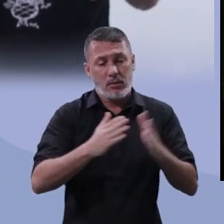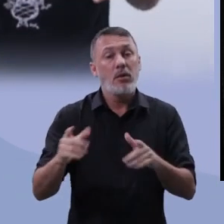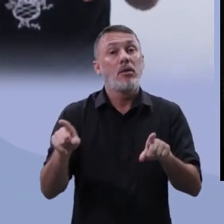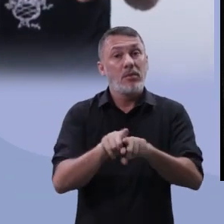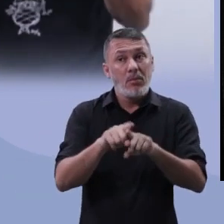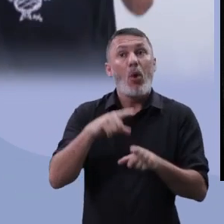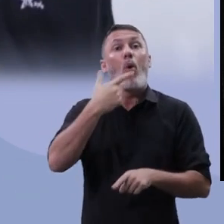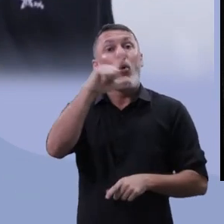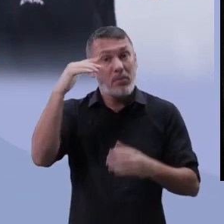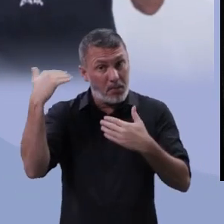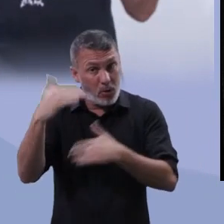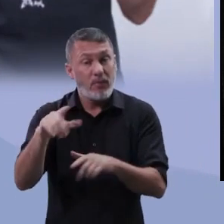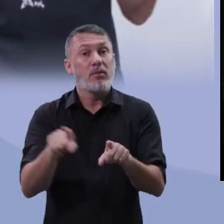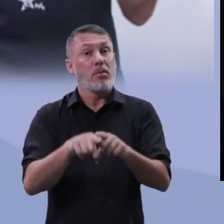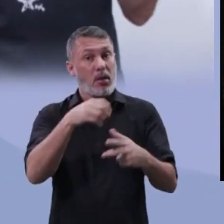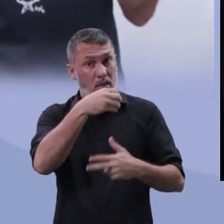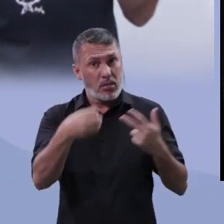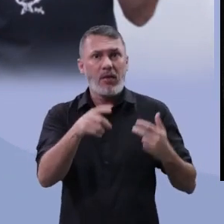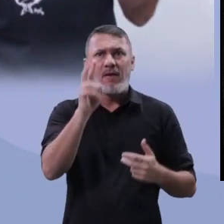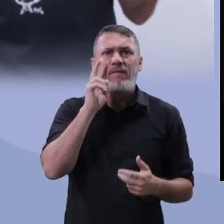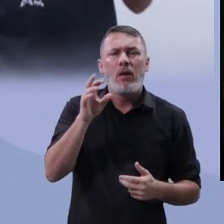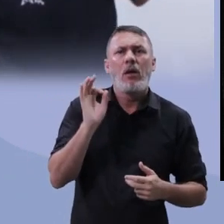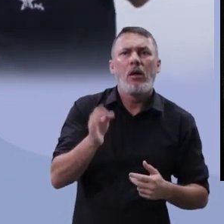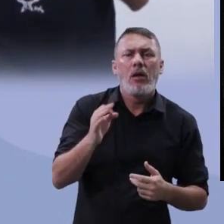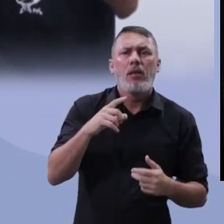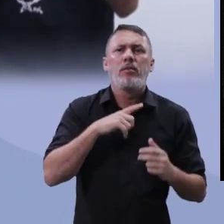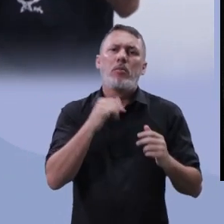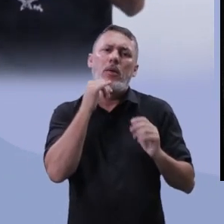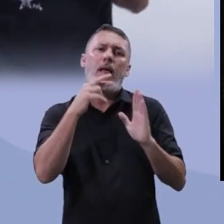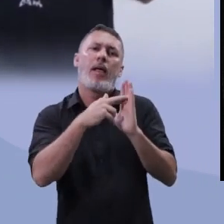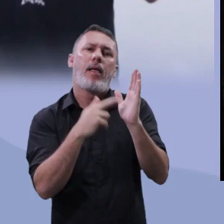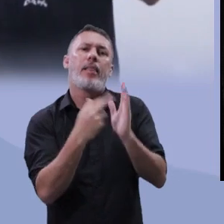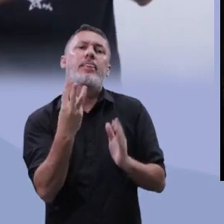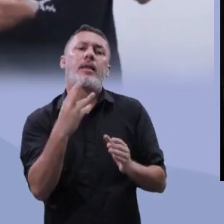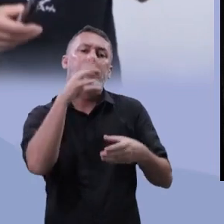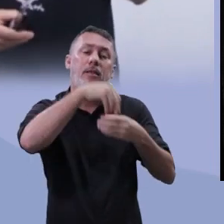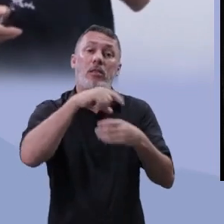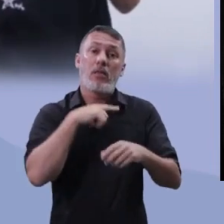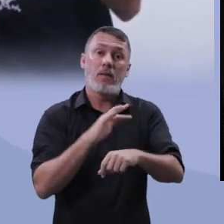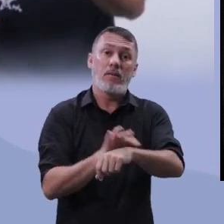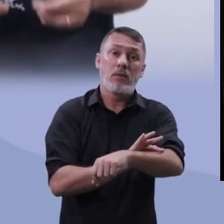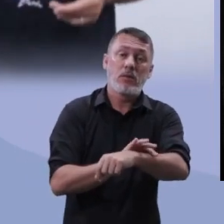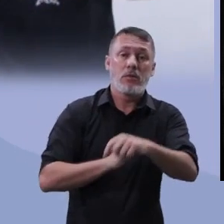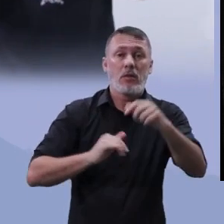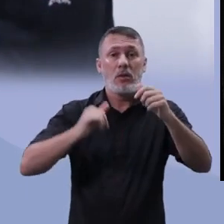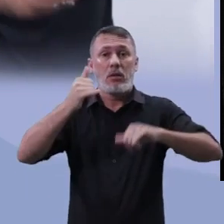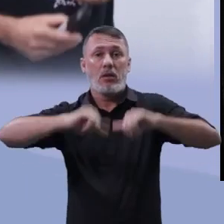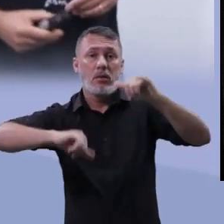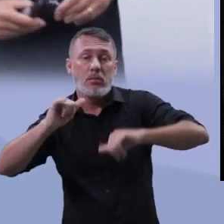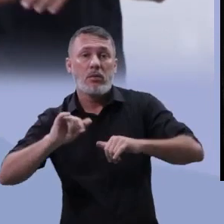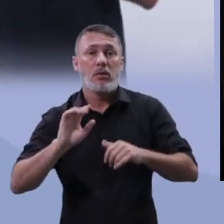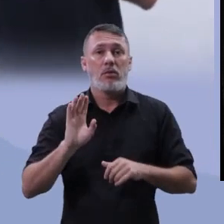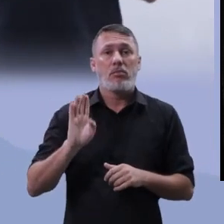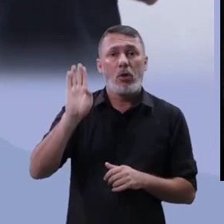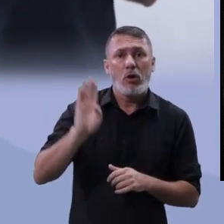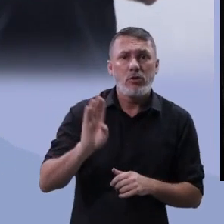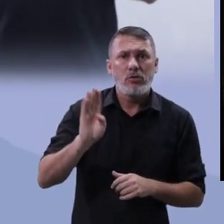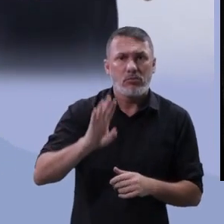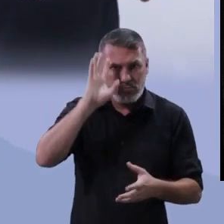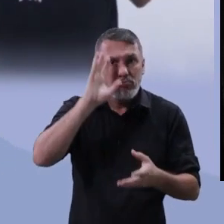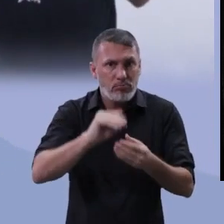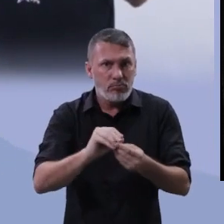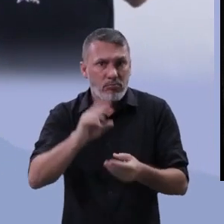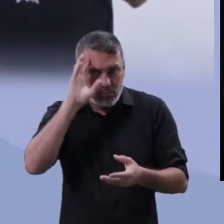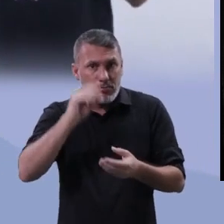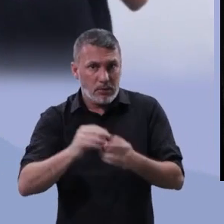cai também nas outras provas do Enem. Você vai ver regra de 3 aí na física, na química, na biologia, tá